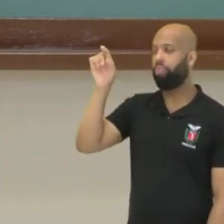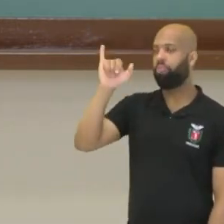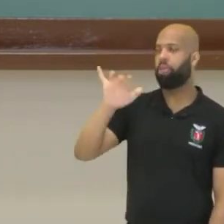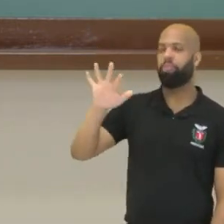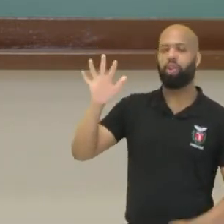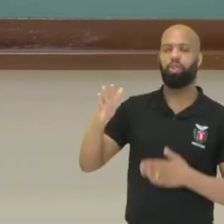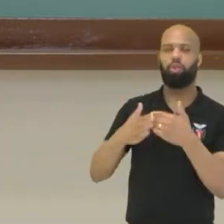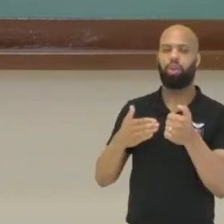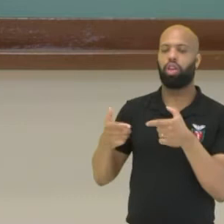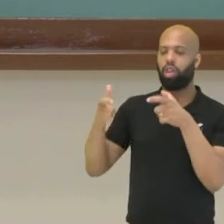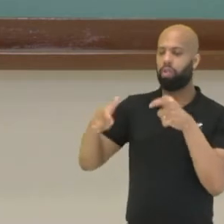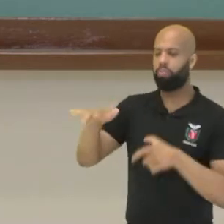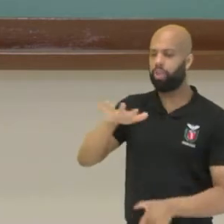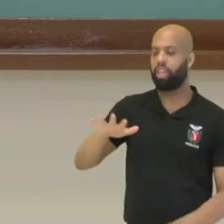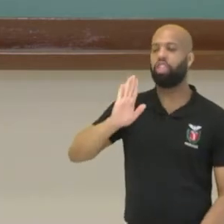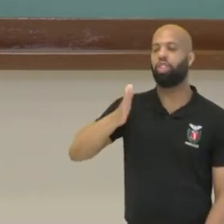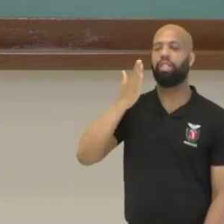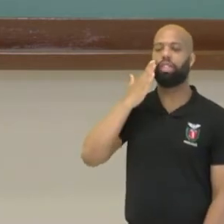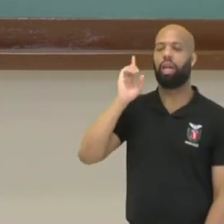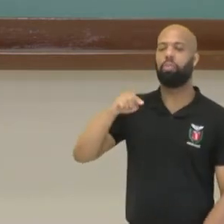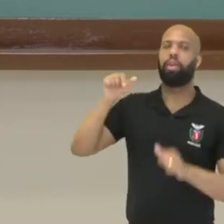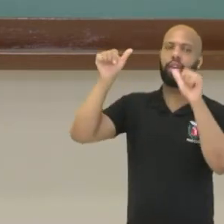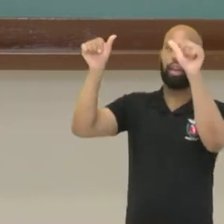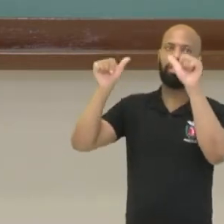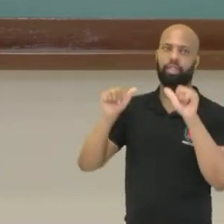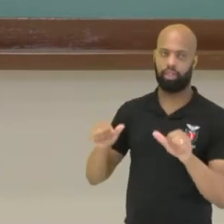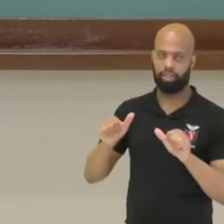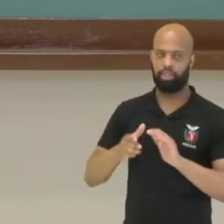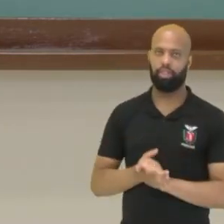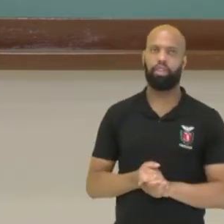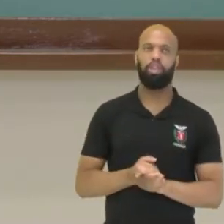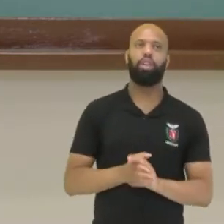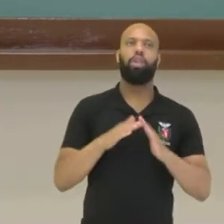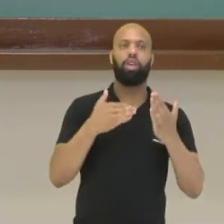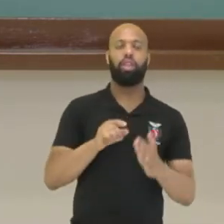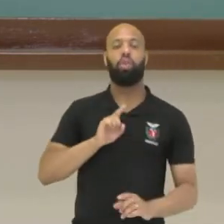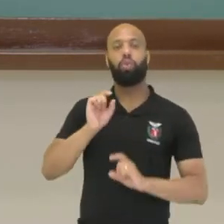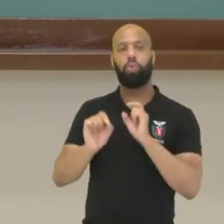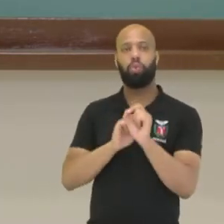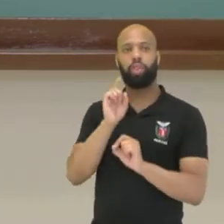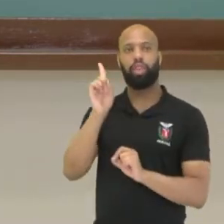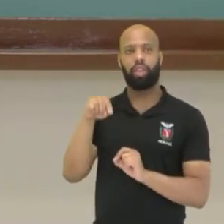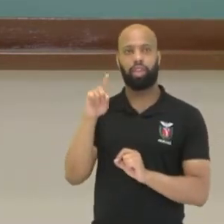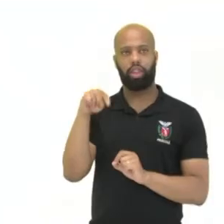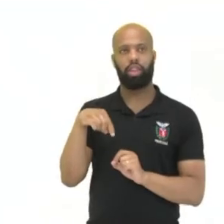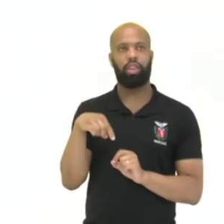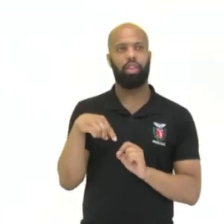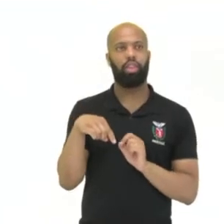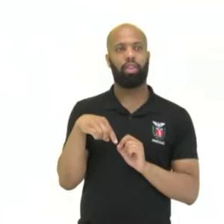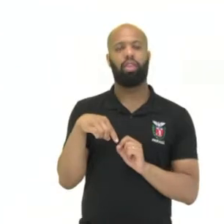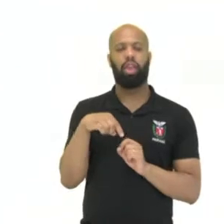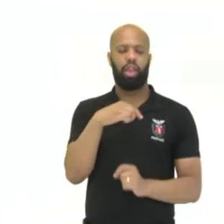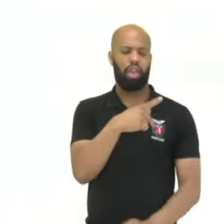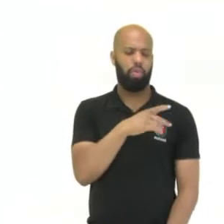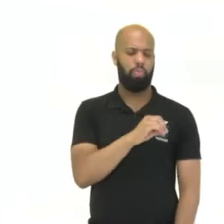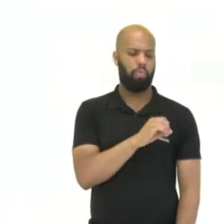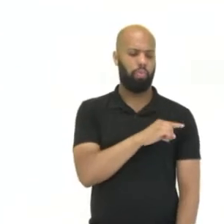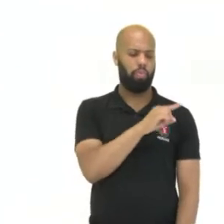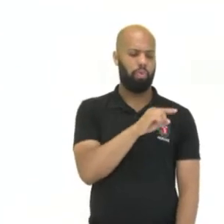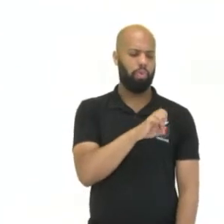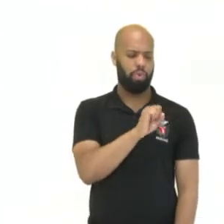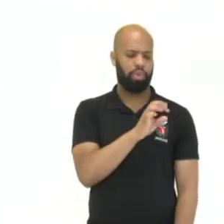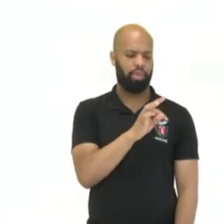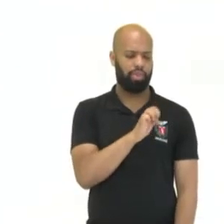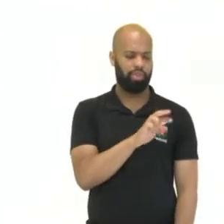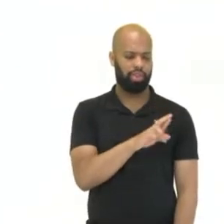já entende como um cartaz. Então, cartaz ou pôster são a denominação de um mesmo objeto? Sim. Por